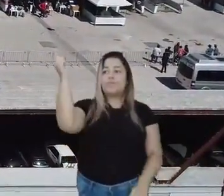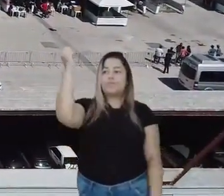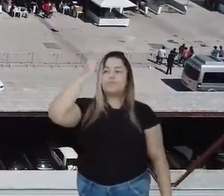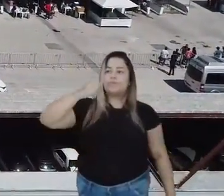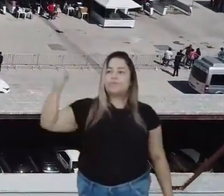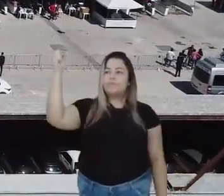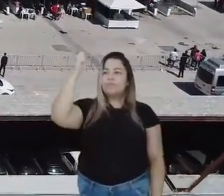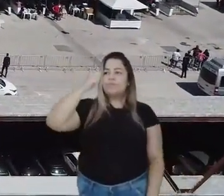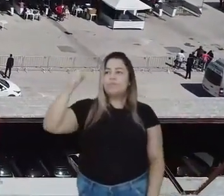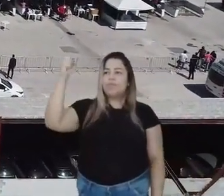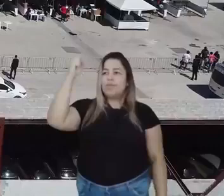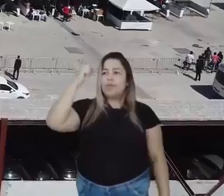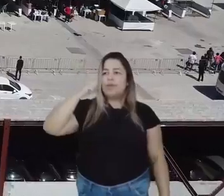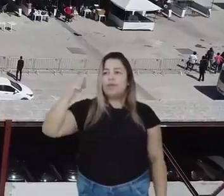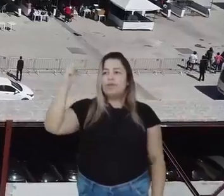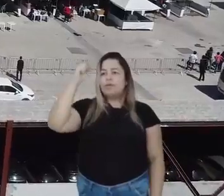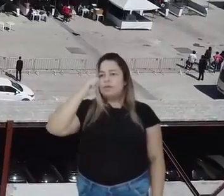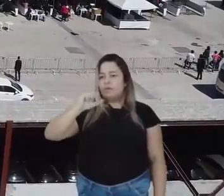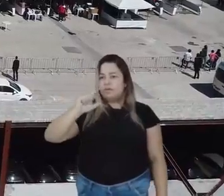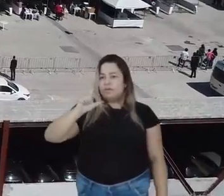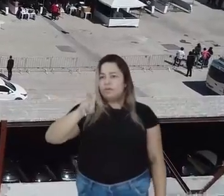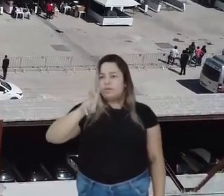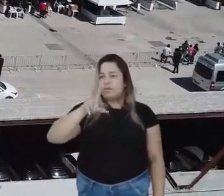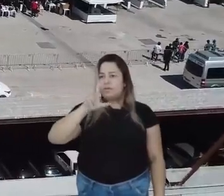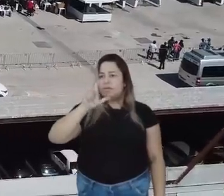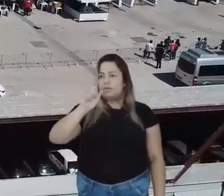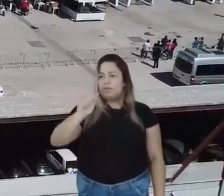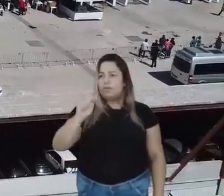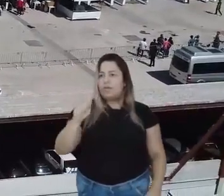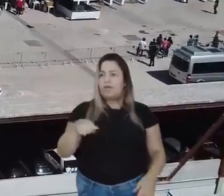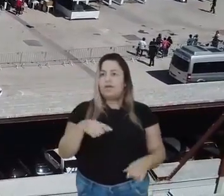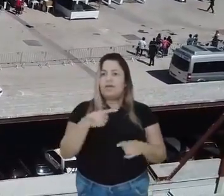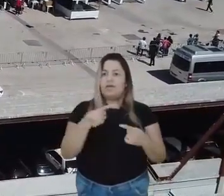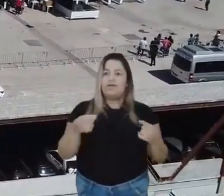Olê, olê, olê, olá! Muito